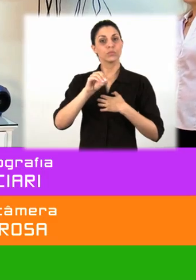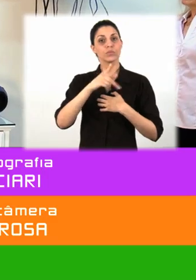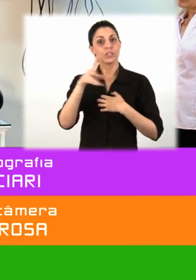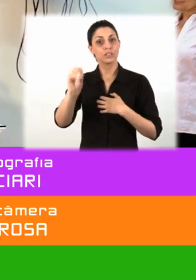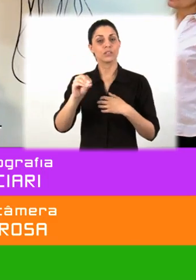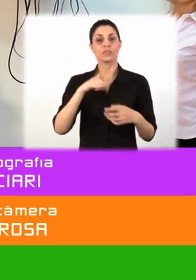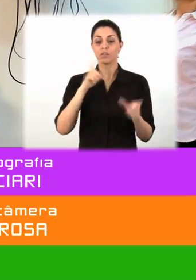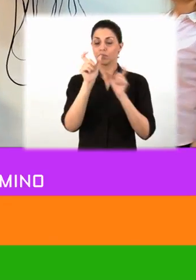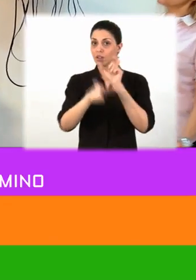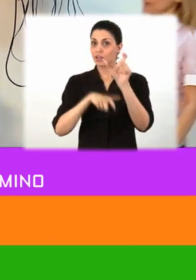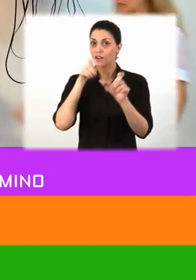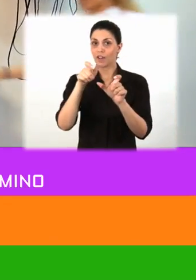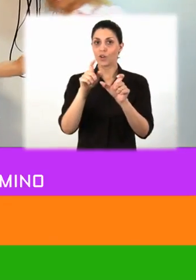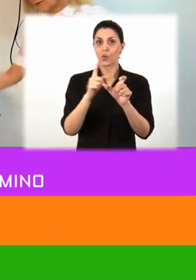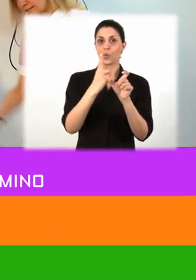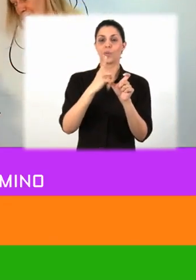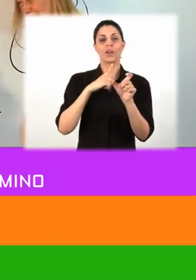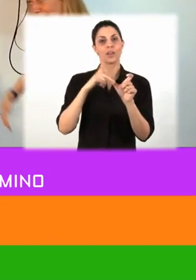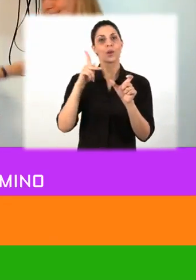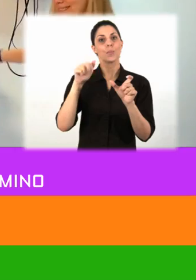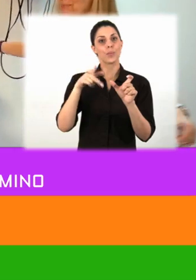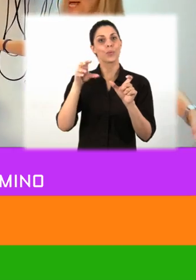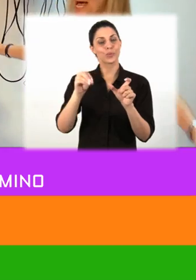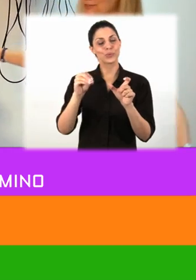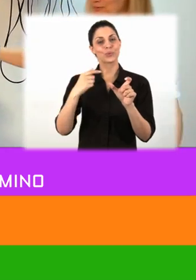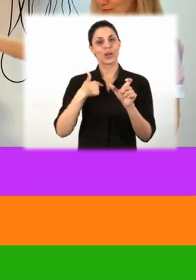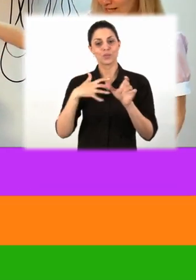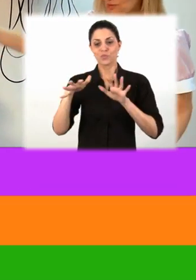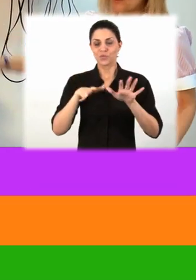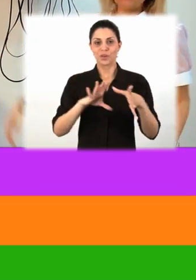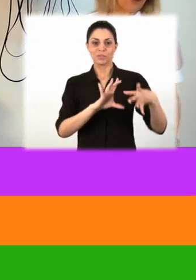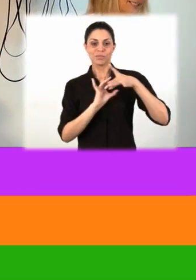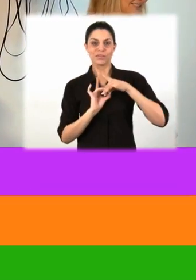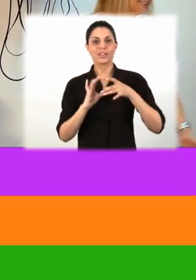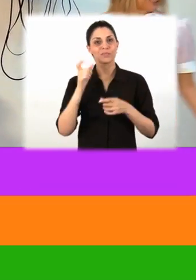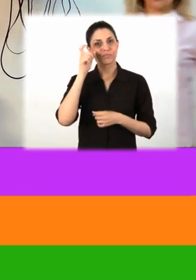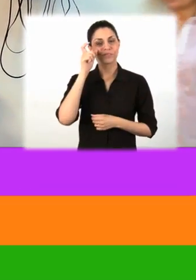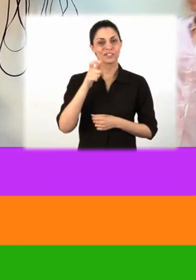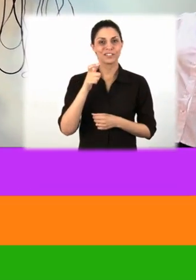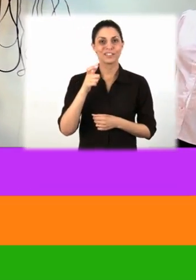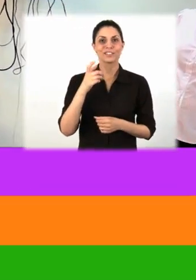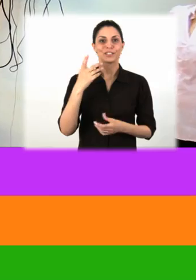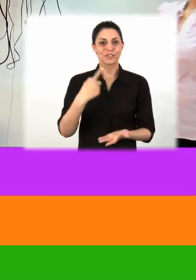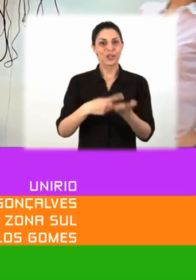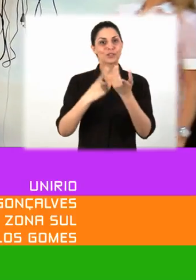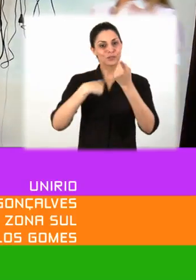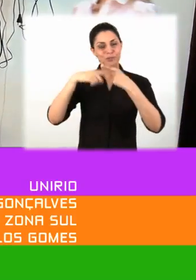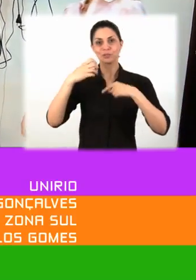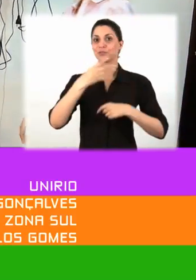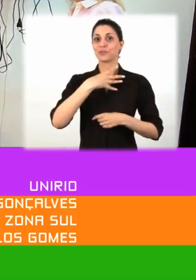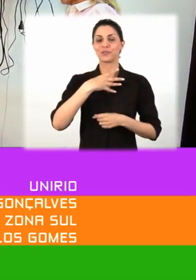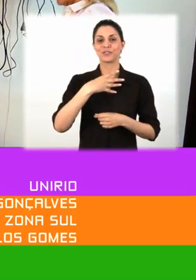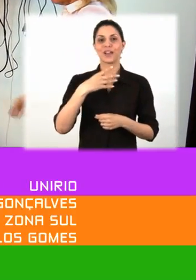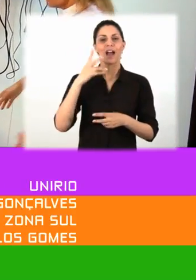eu falava as palavras e uma das palavras era o ponto, aí eu fazia junto. Chegou interessante. Cheguei ali, dei um feedback,